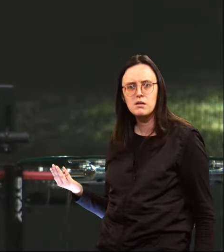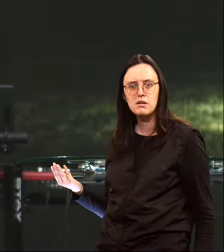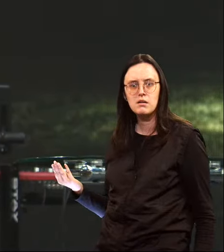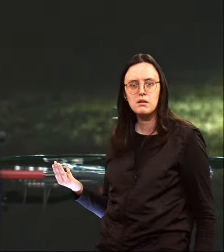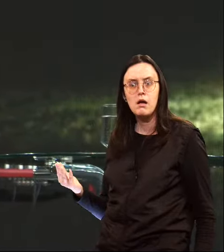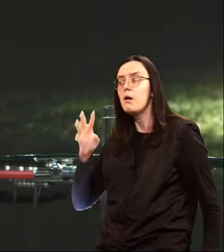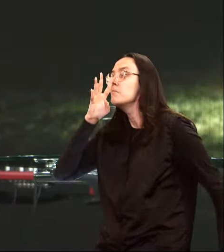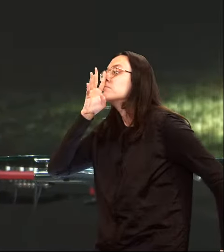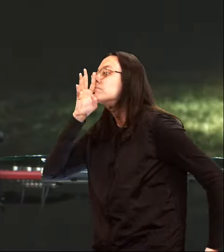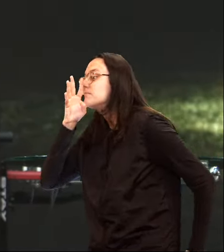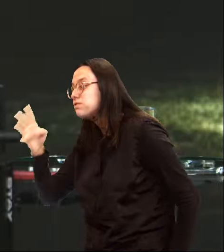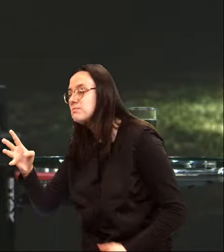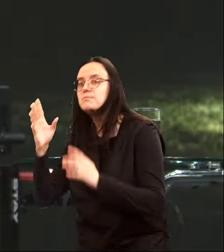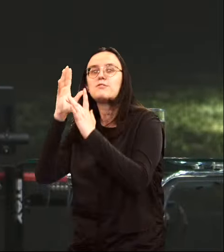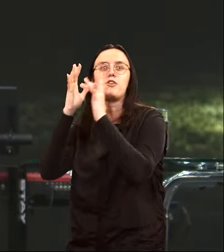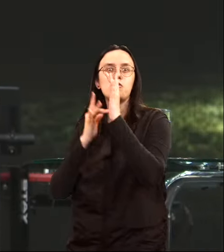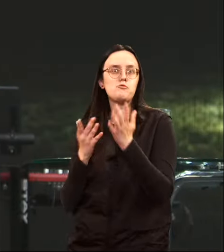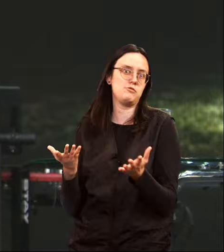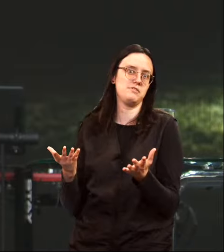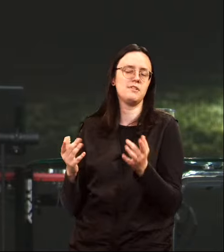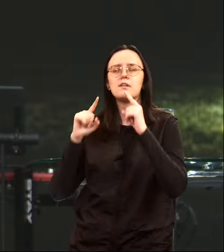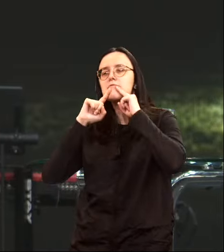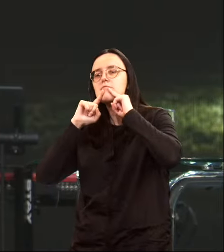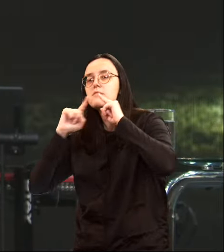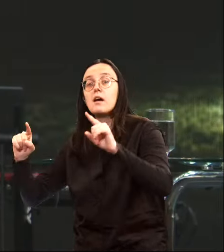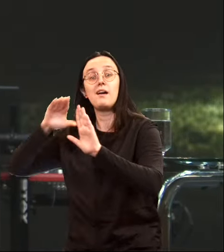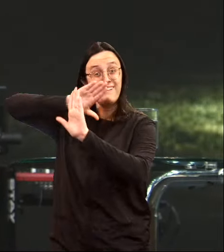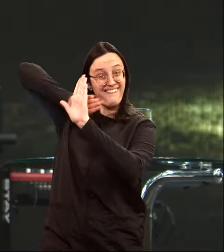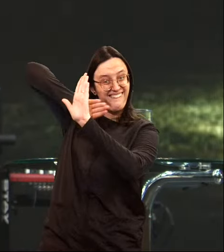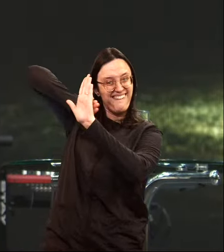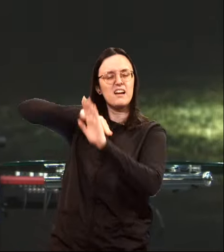morramos? Era uma queixa